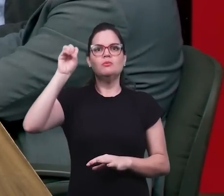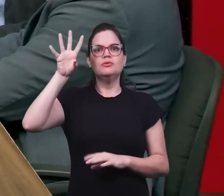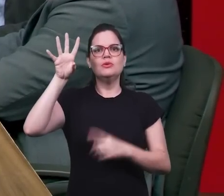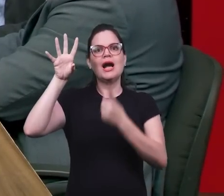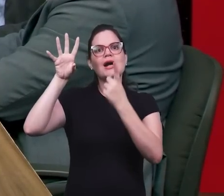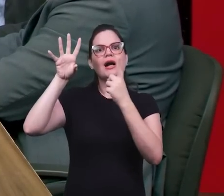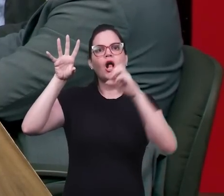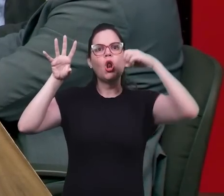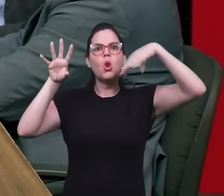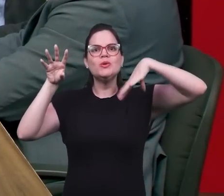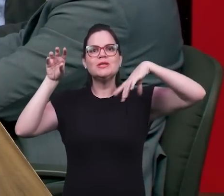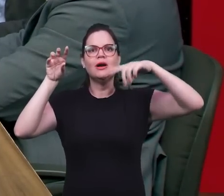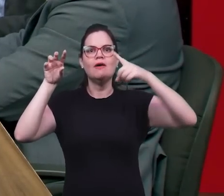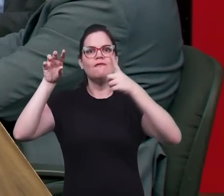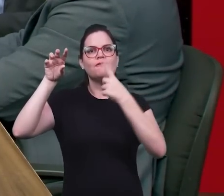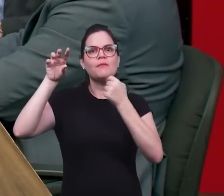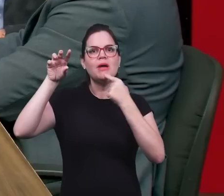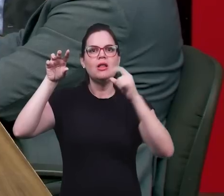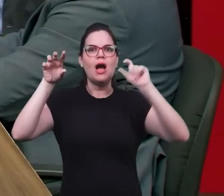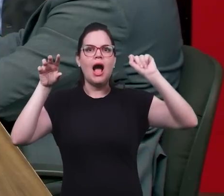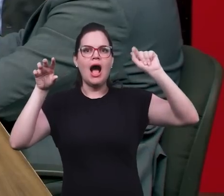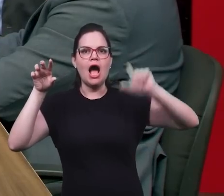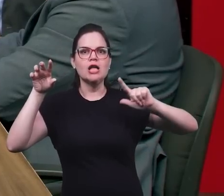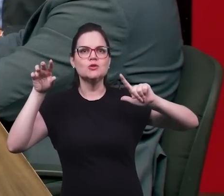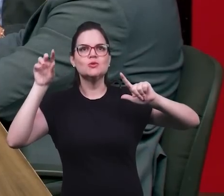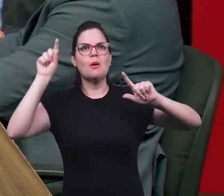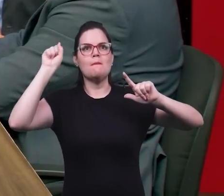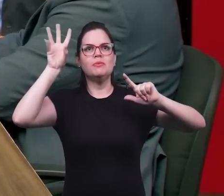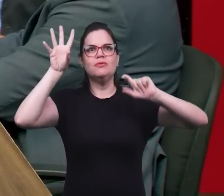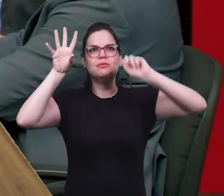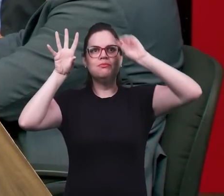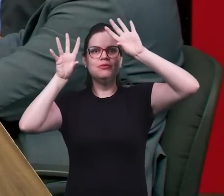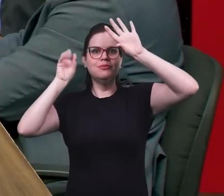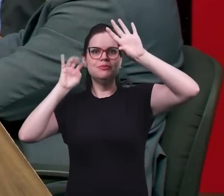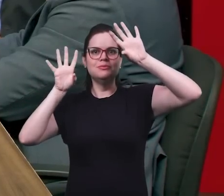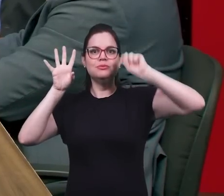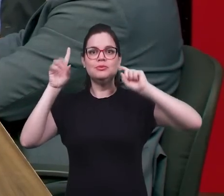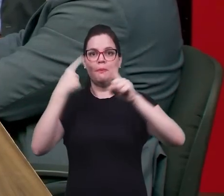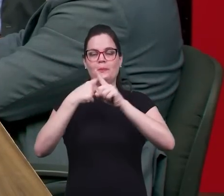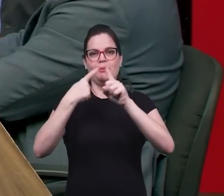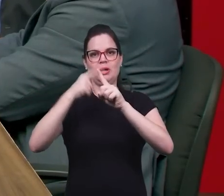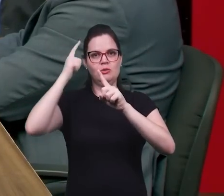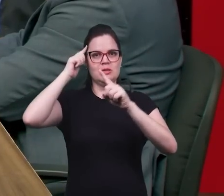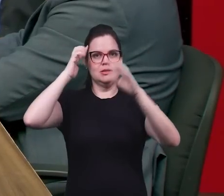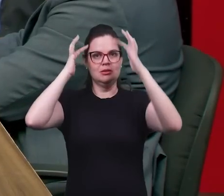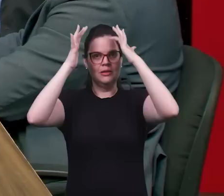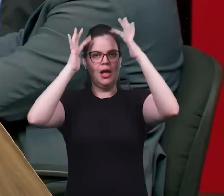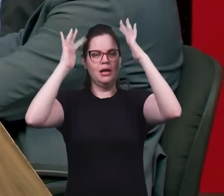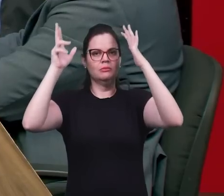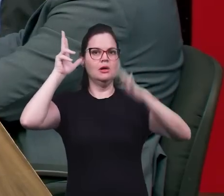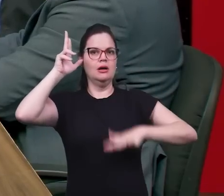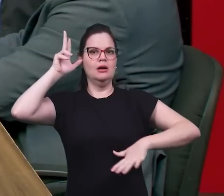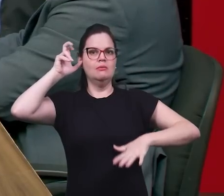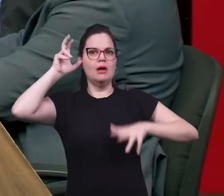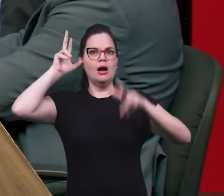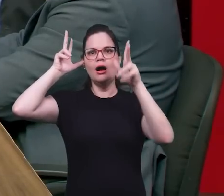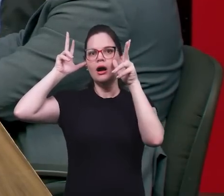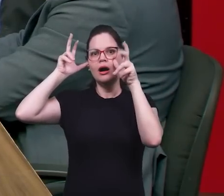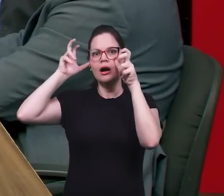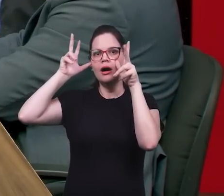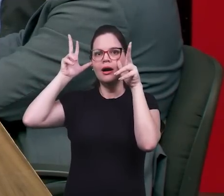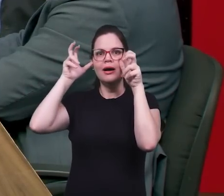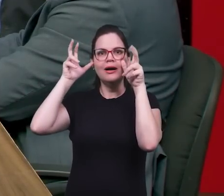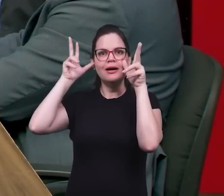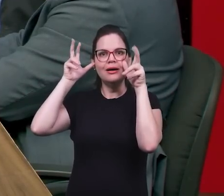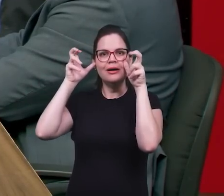tempo. Por quê? O cérebro está usando aqui os seus sentidos de forma simultânea,